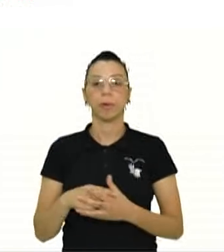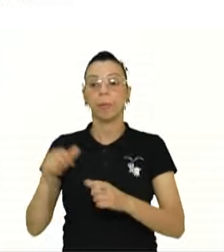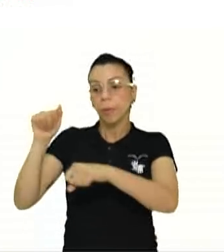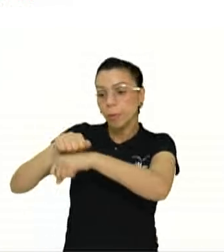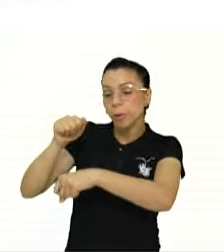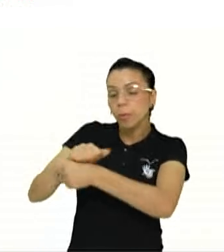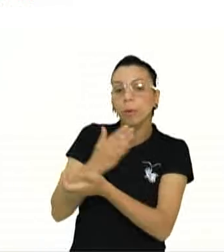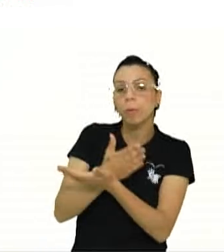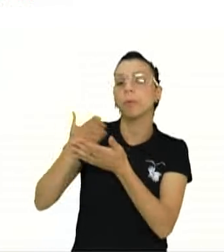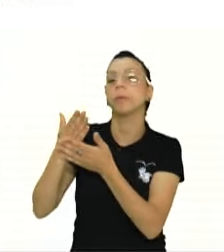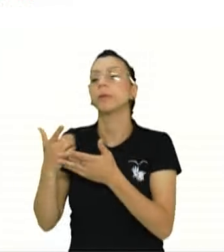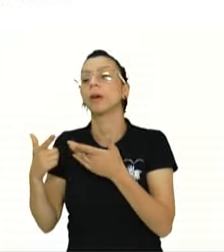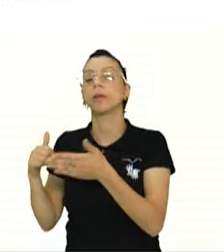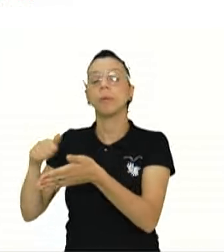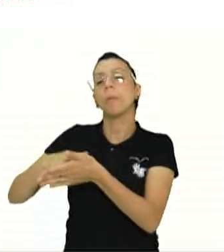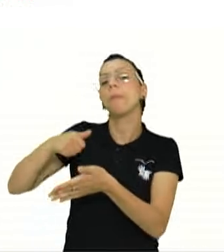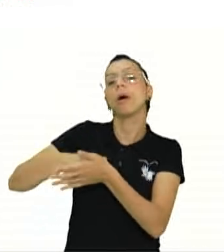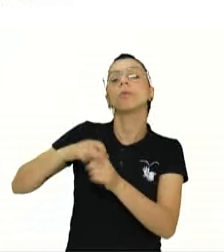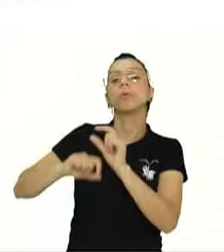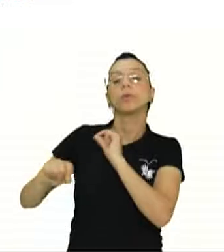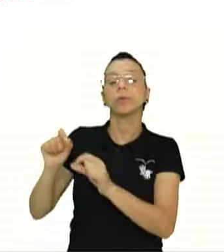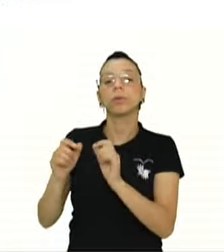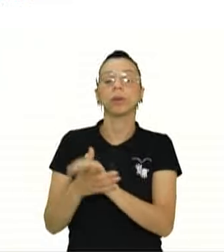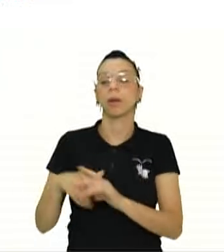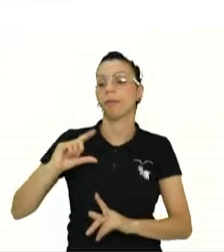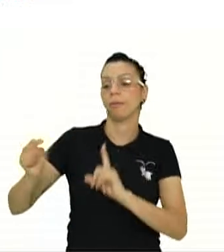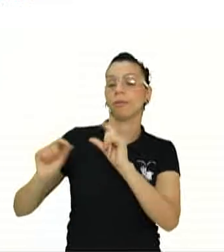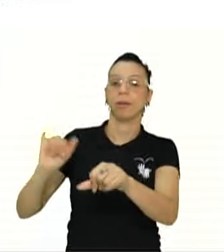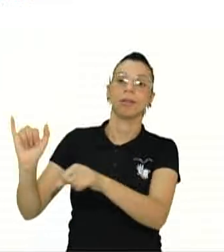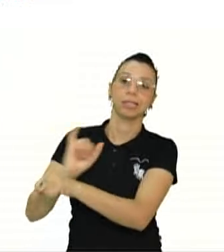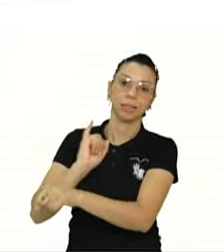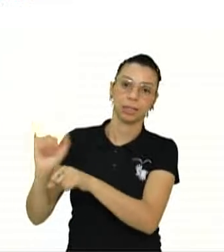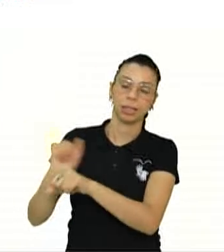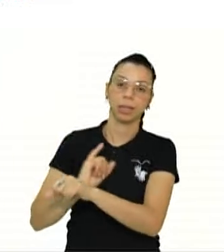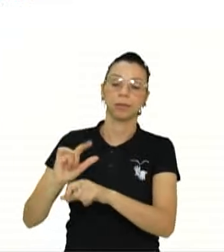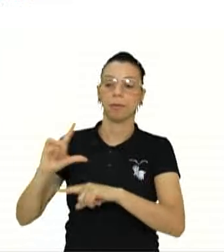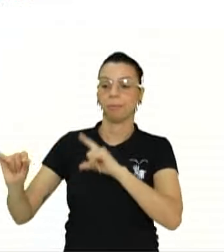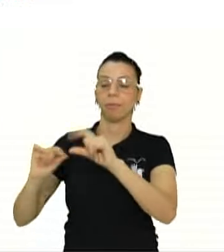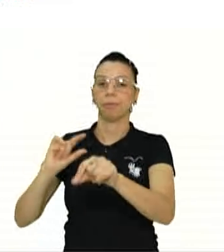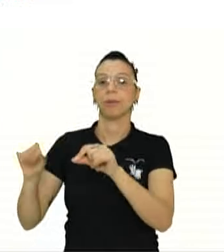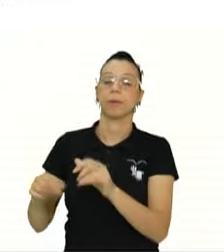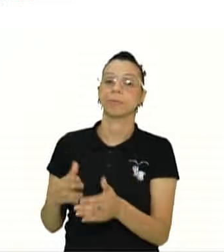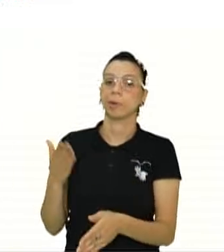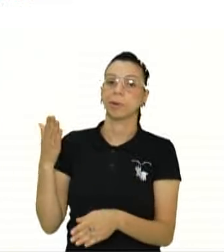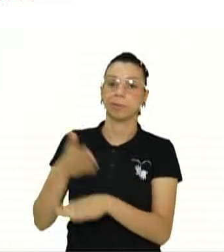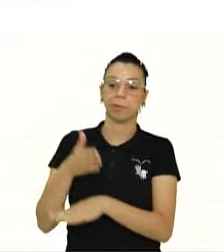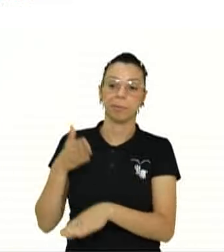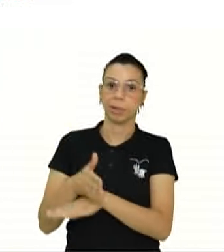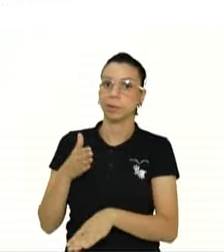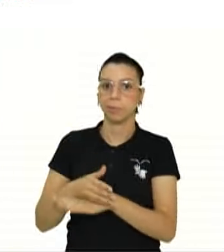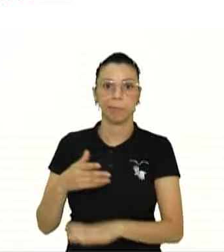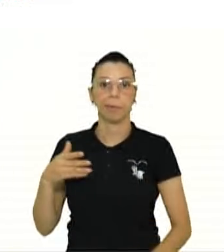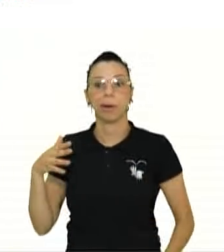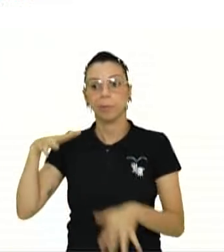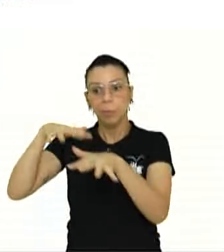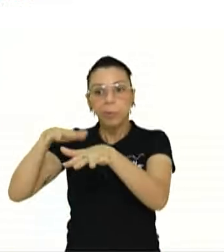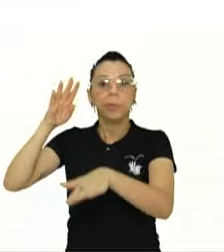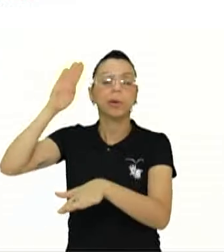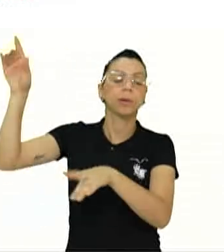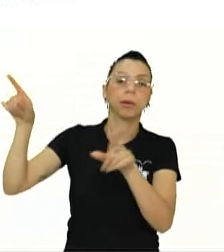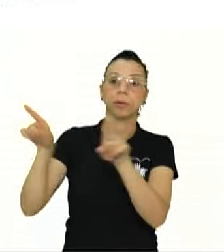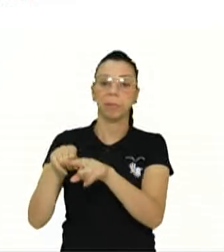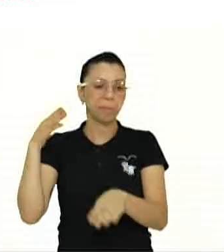Uma tática muito usada por eles era se retirar de Roma e ameaçar não participar mais do exército, não somente do exército, do